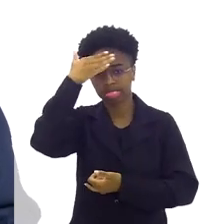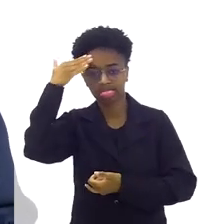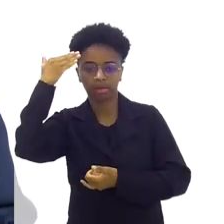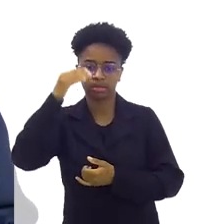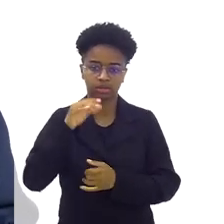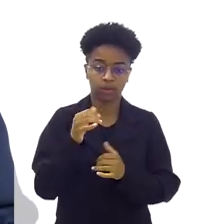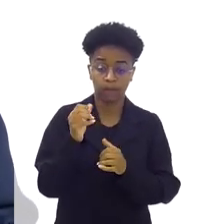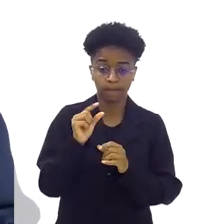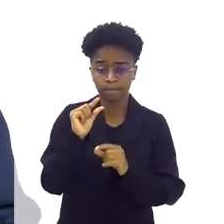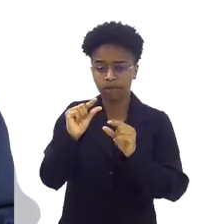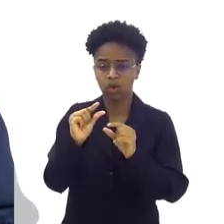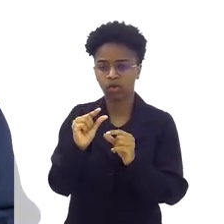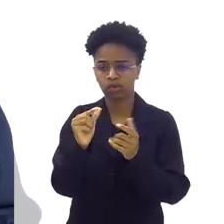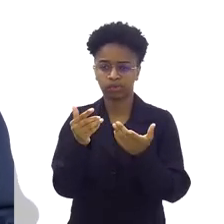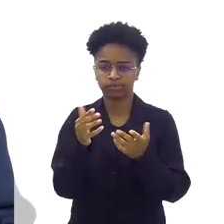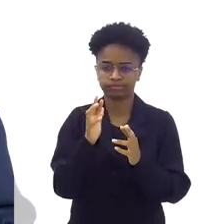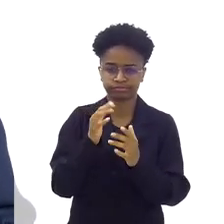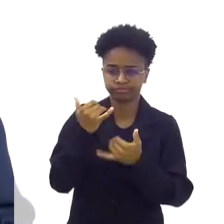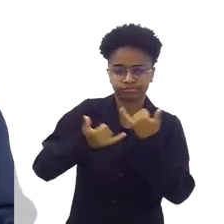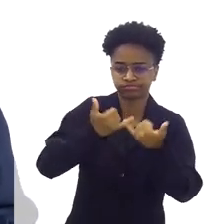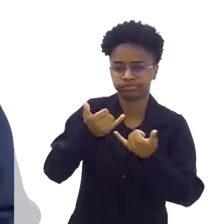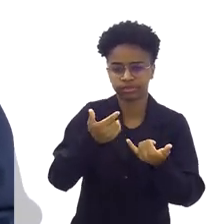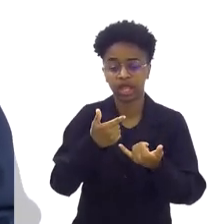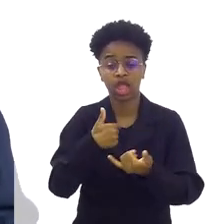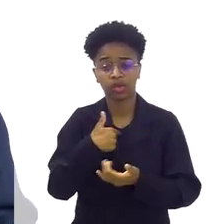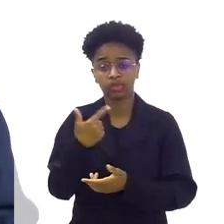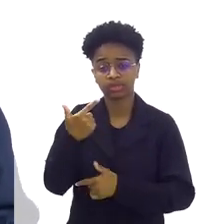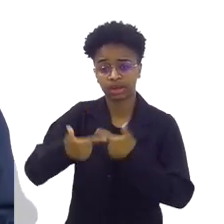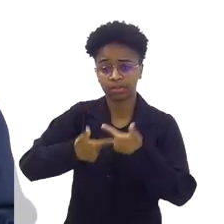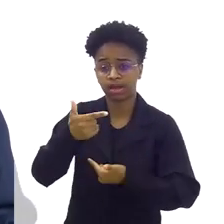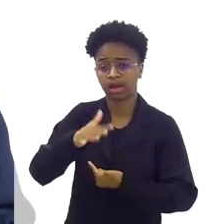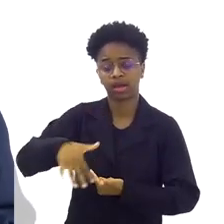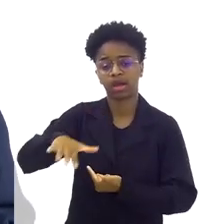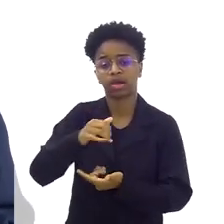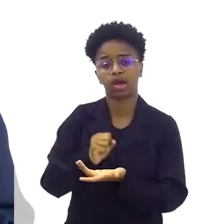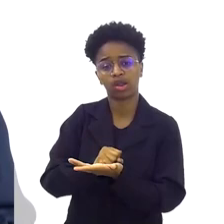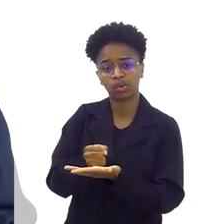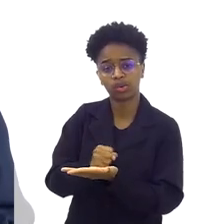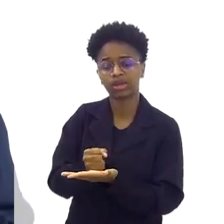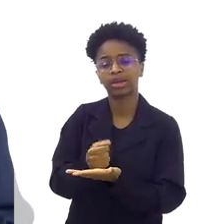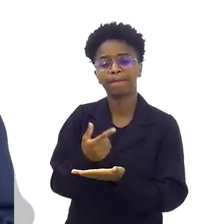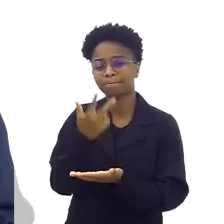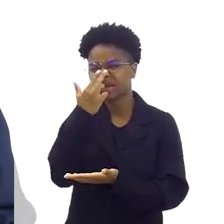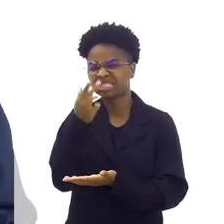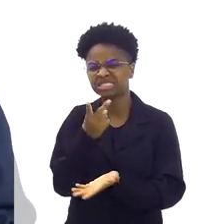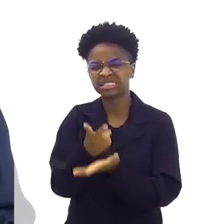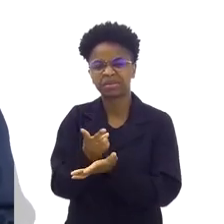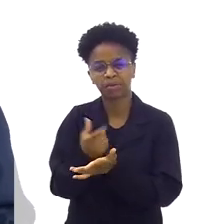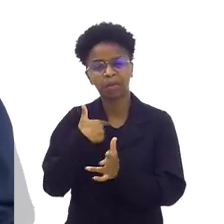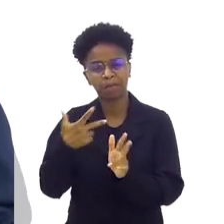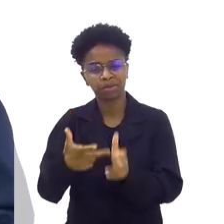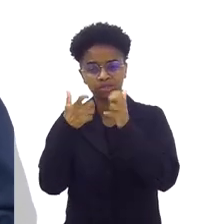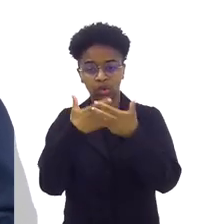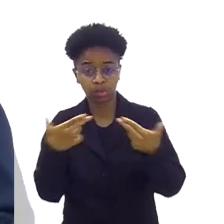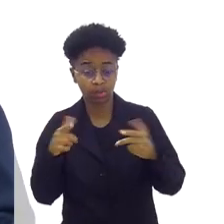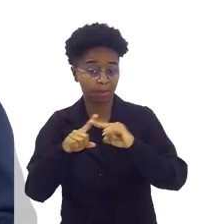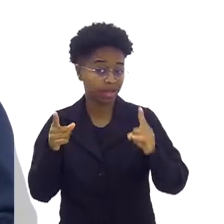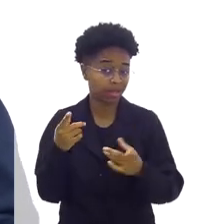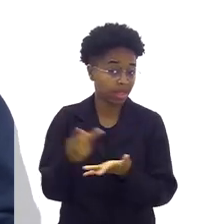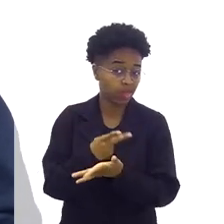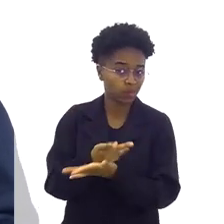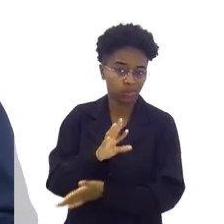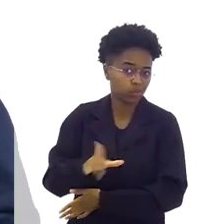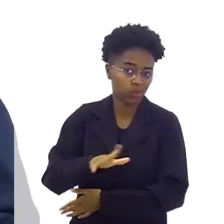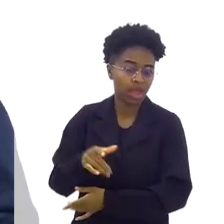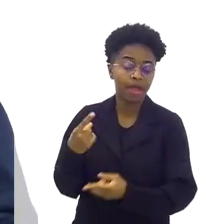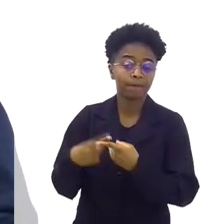se desligar um pouco, às vezes, da relação. Eu, como desenvolvedor, quase sempre eu vou estar enxergando alguma coisa. Mas nem sempre é um erro,